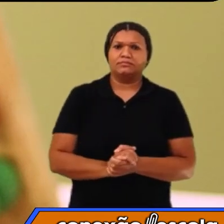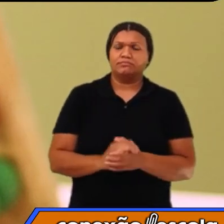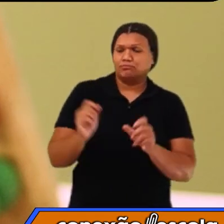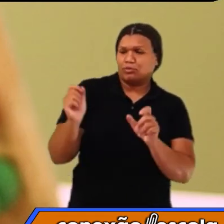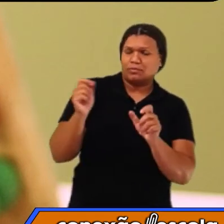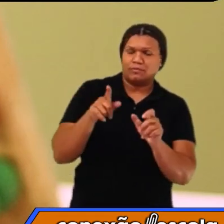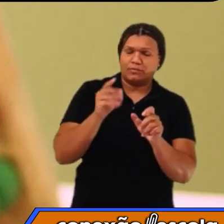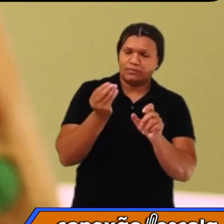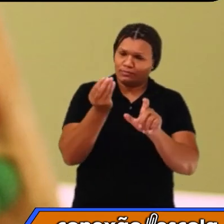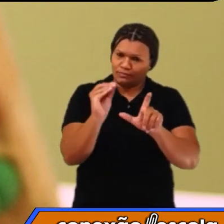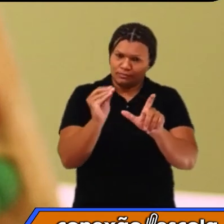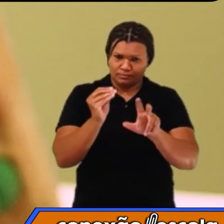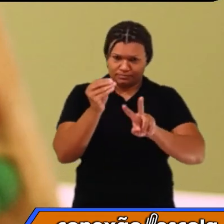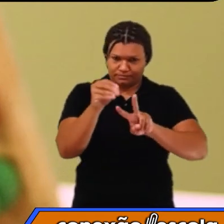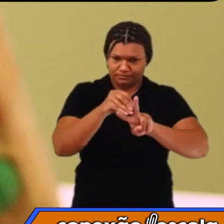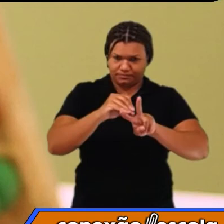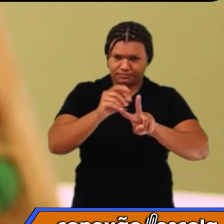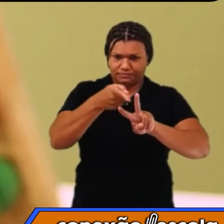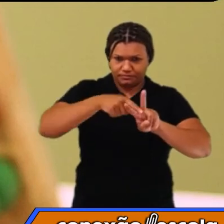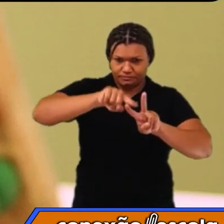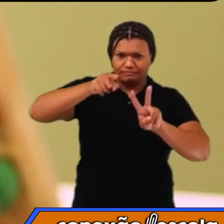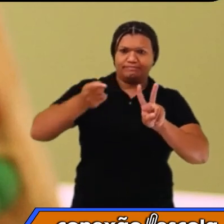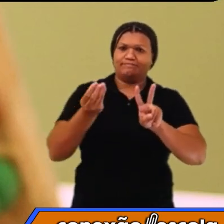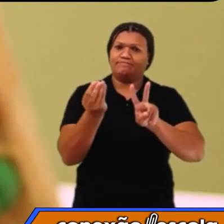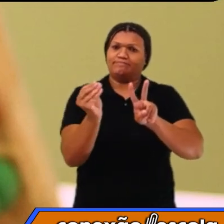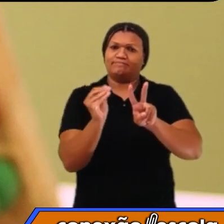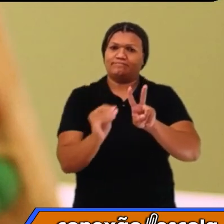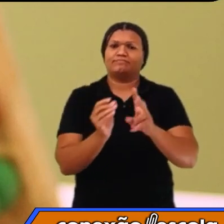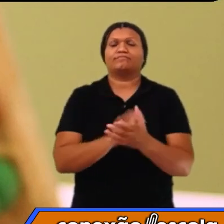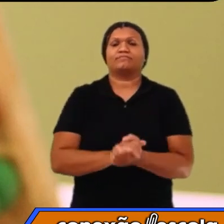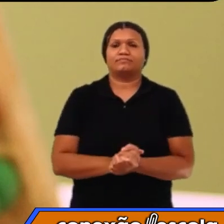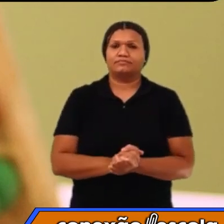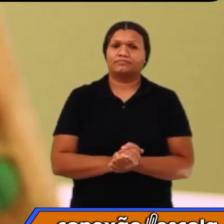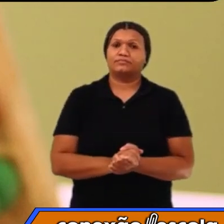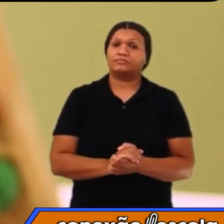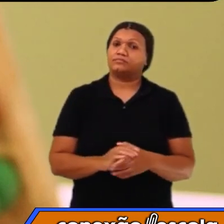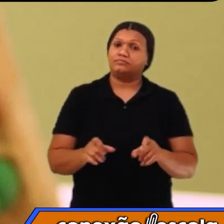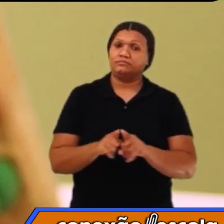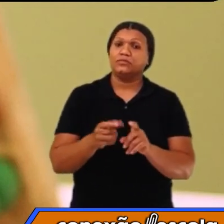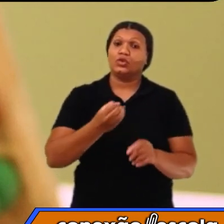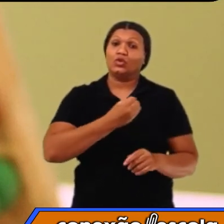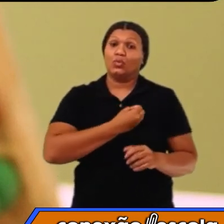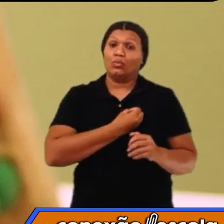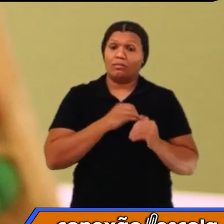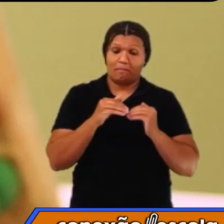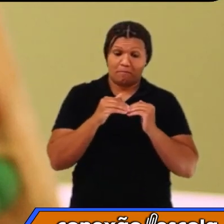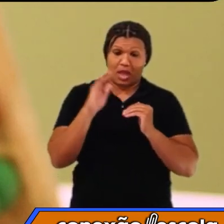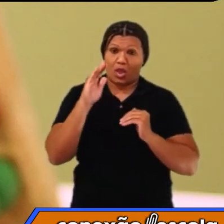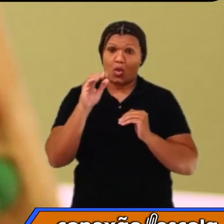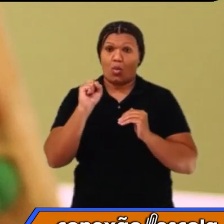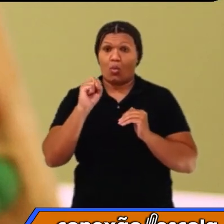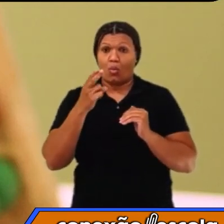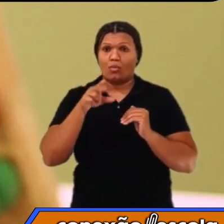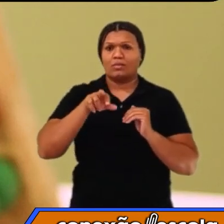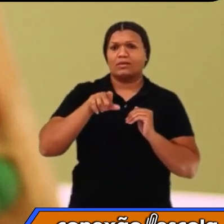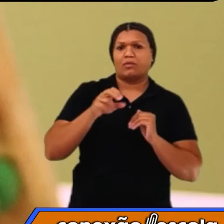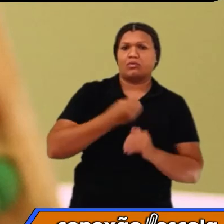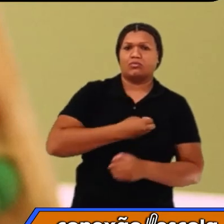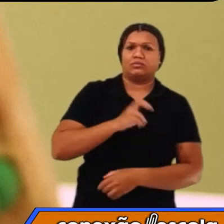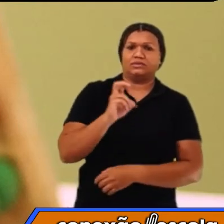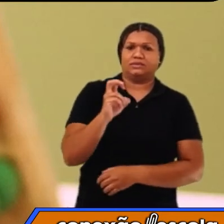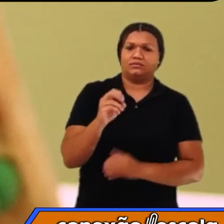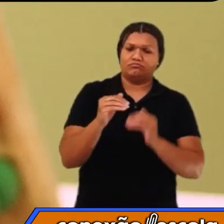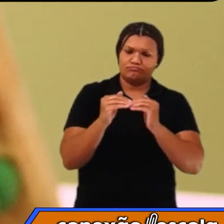vai ficar no sol né bom arredondamento o algarismo maior ou igual a 5 a gente aumenta a